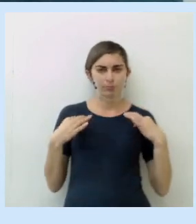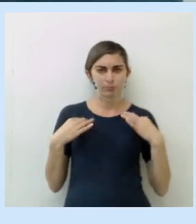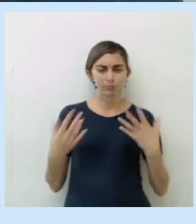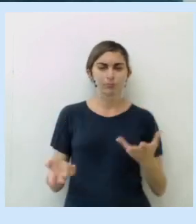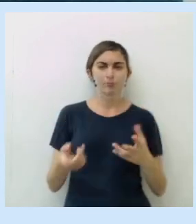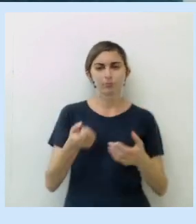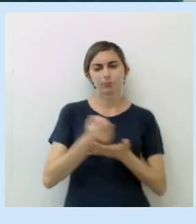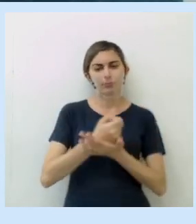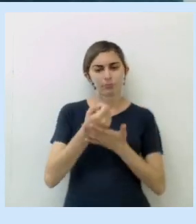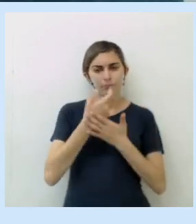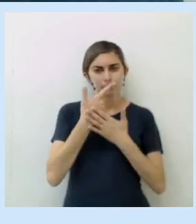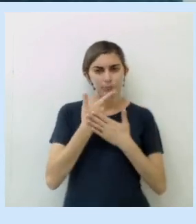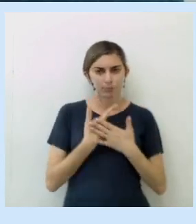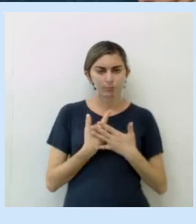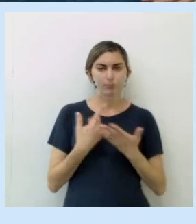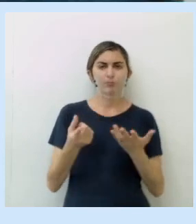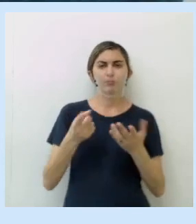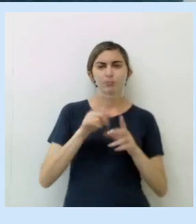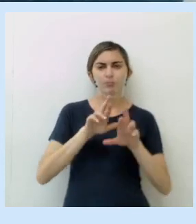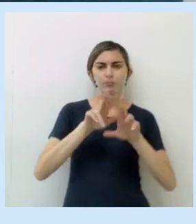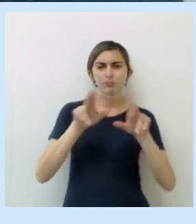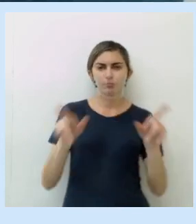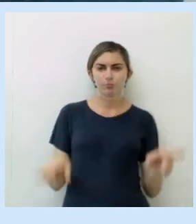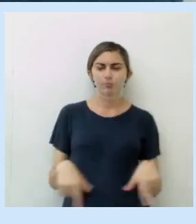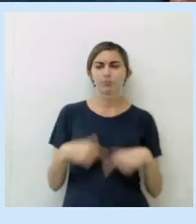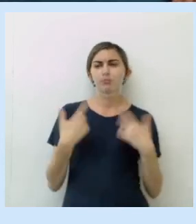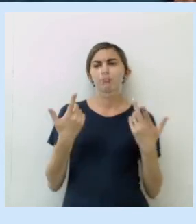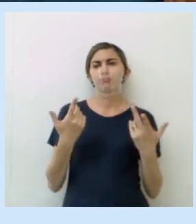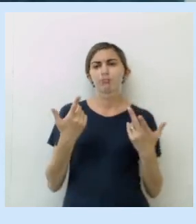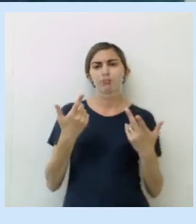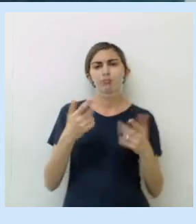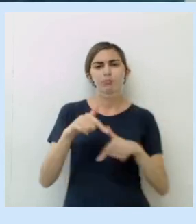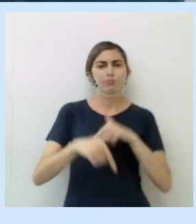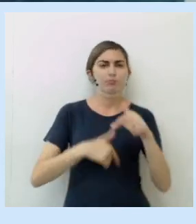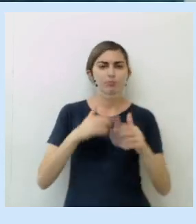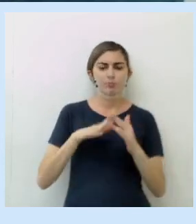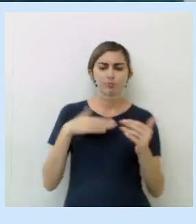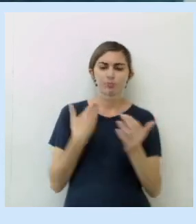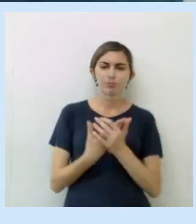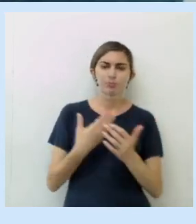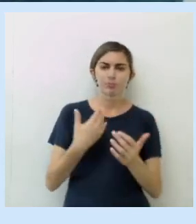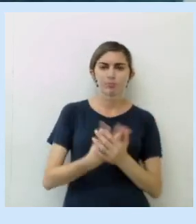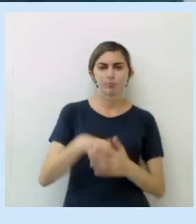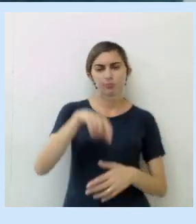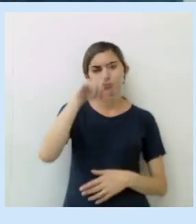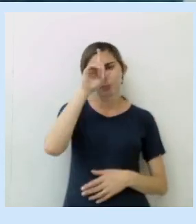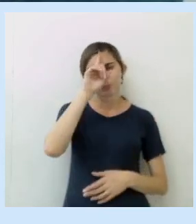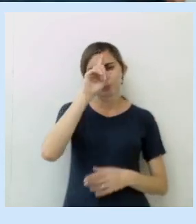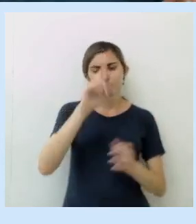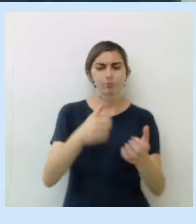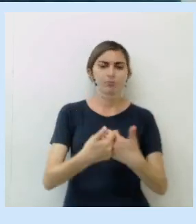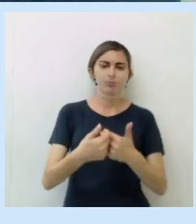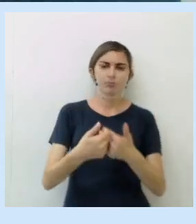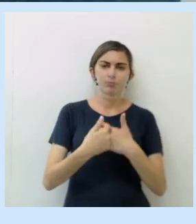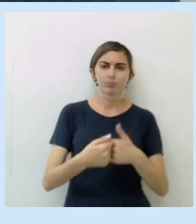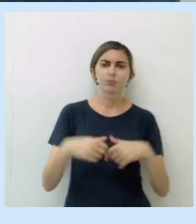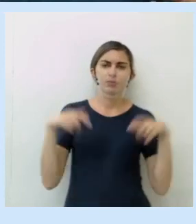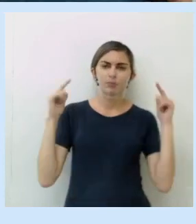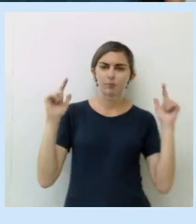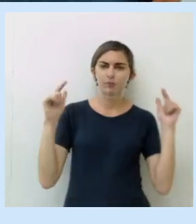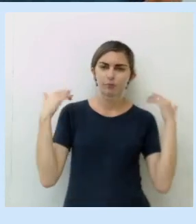roupas, medicamentos, eletrodomésticos, serviços como escola, hospitais, transportes,